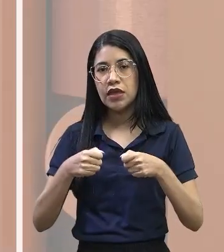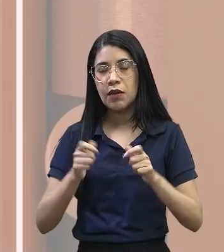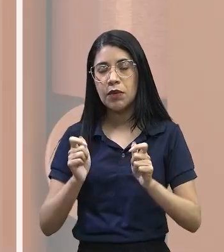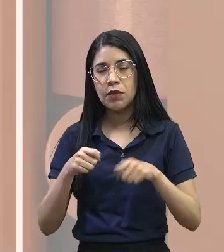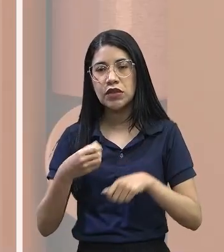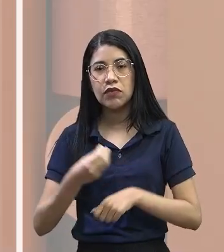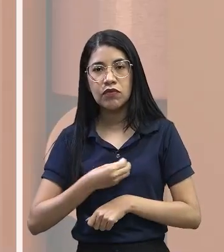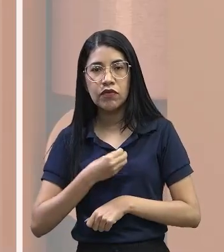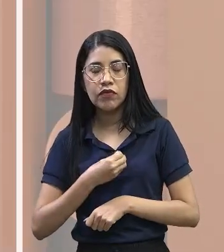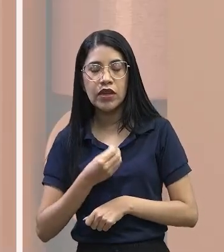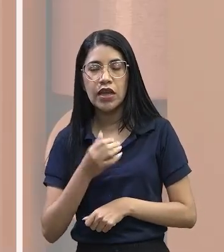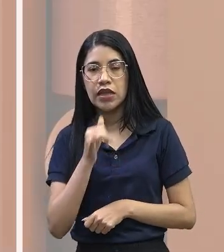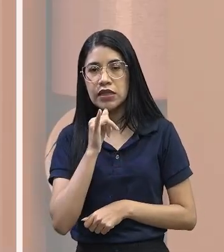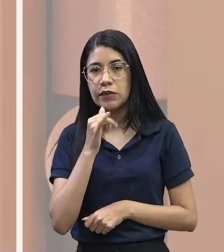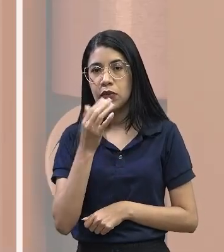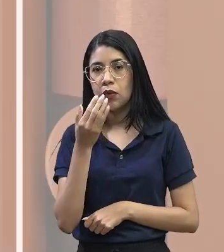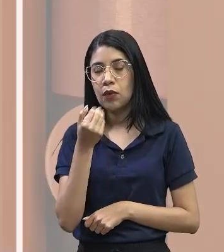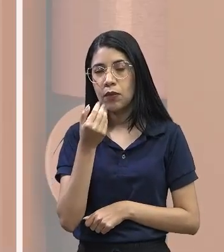sobreviver. Comida,